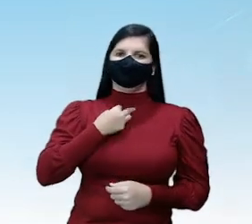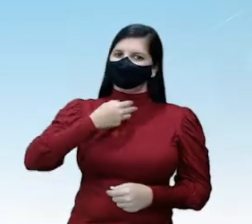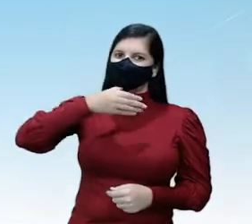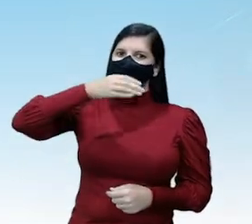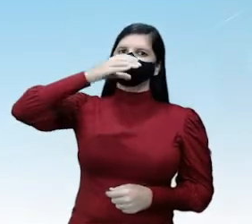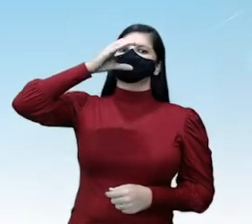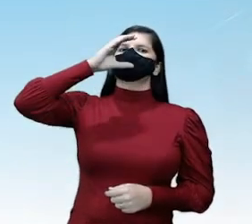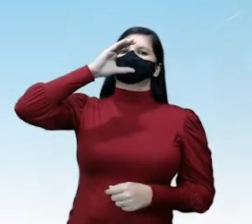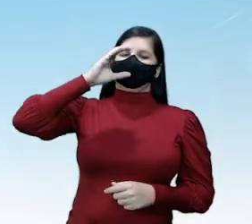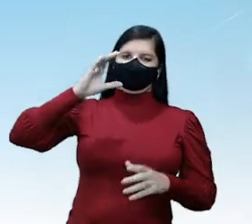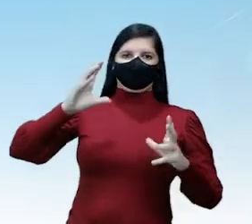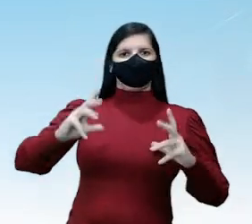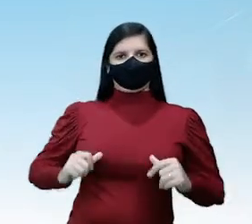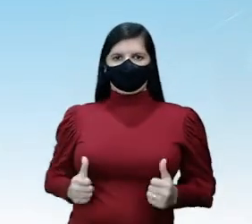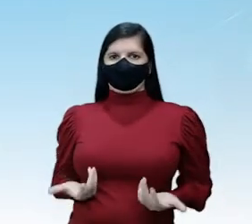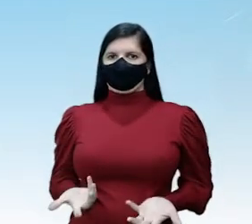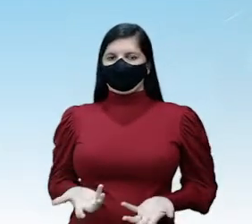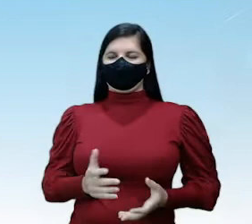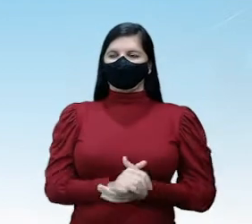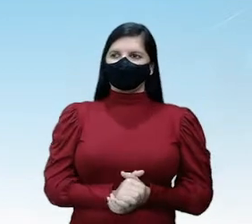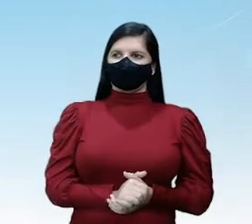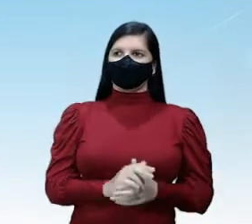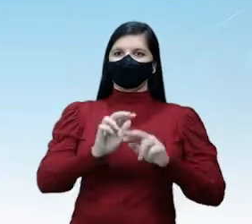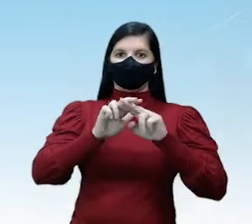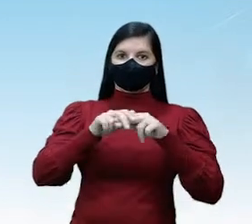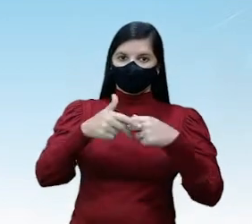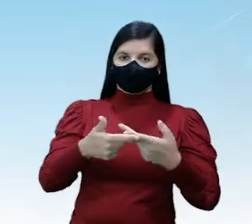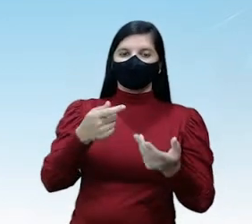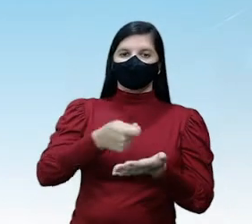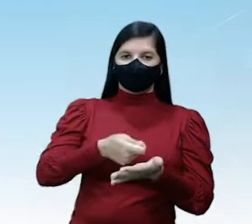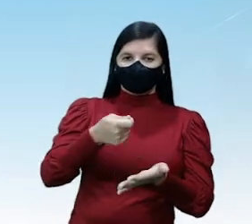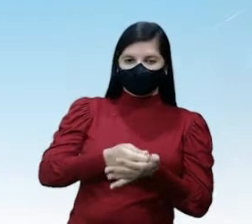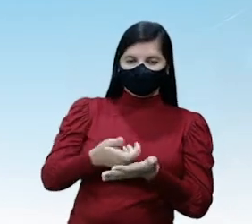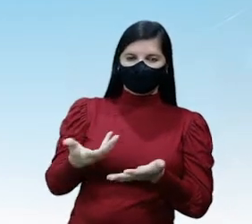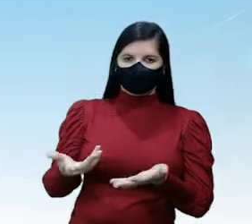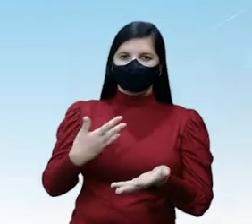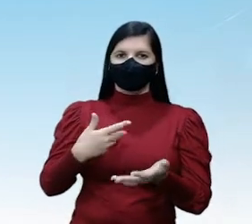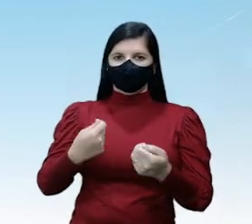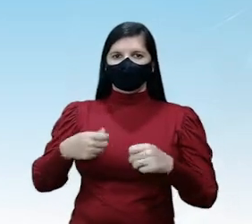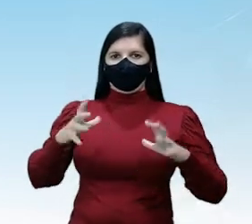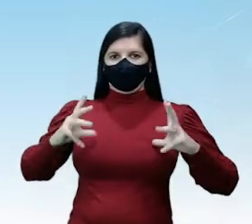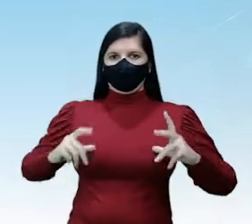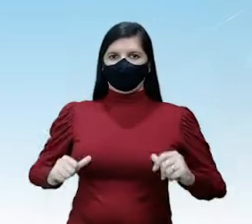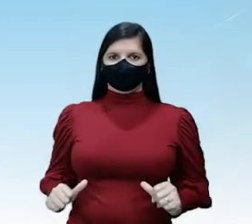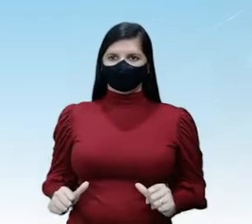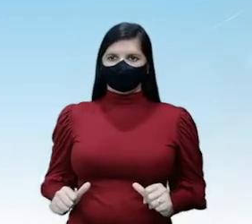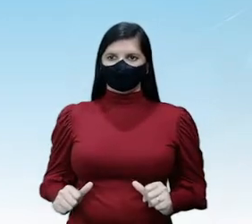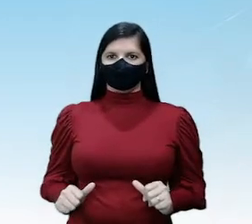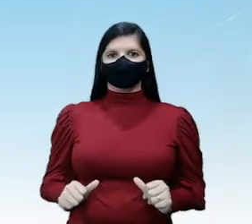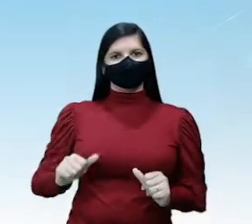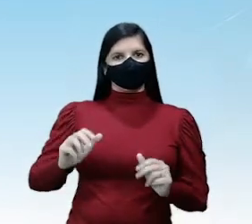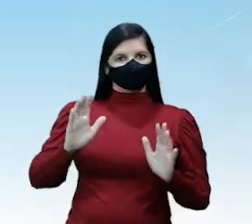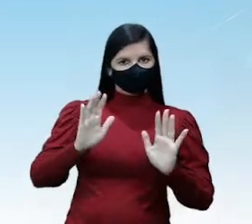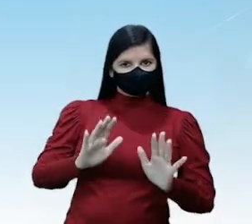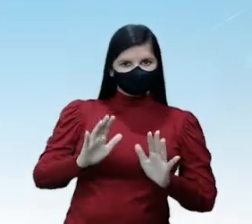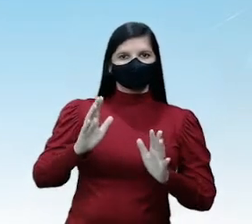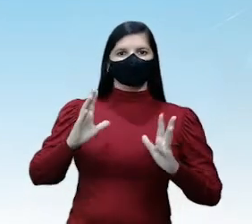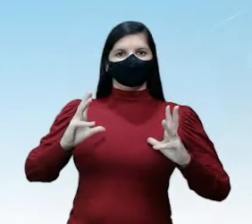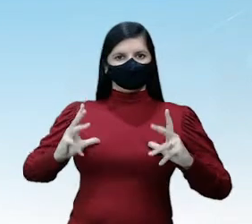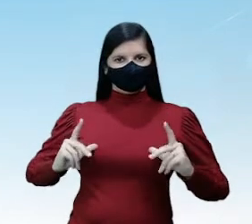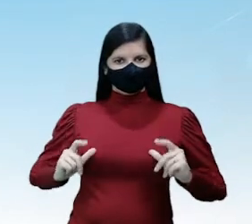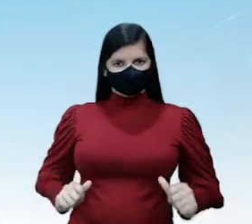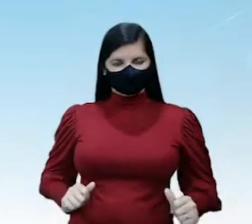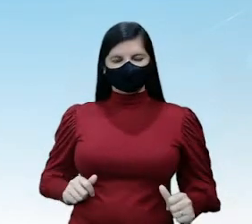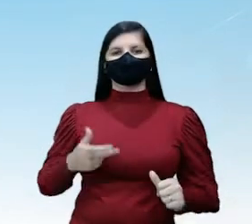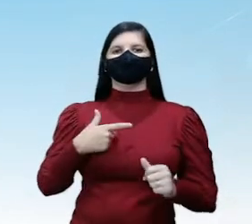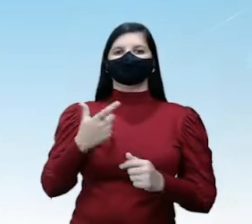ingerida diretamente. E aí deve haver um tratamento. Isso mesmo. Esse tratamento